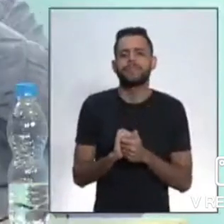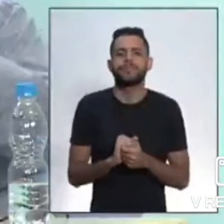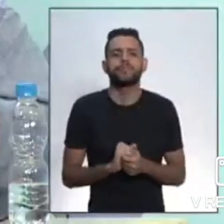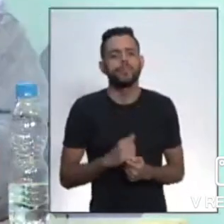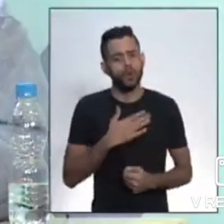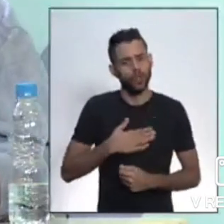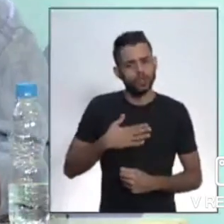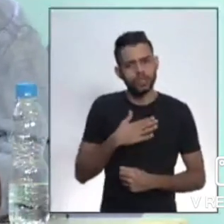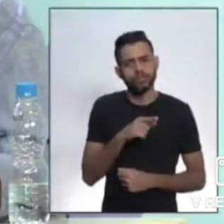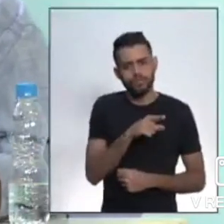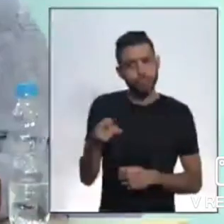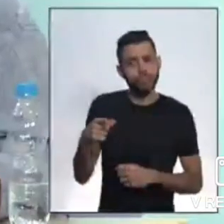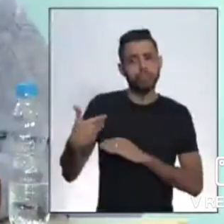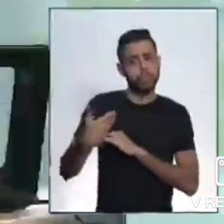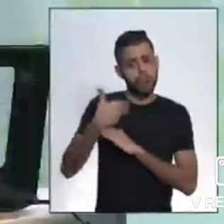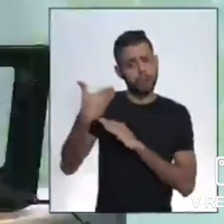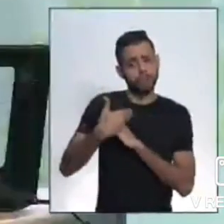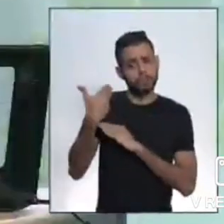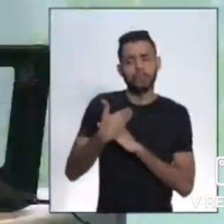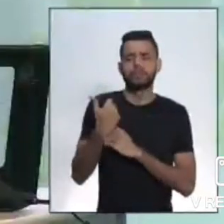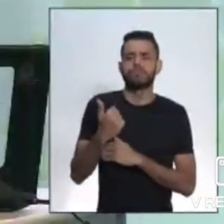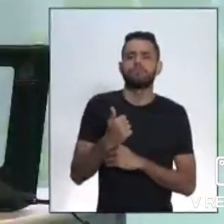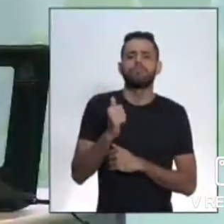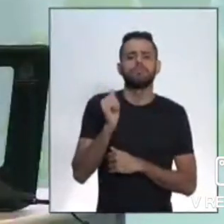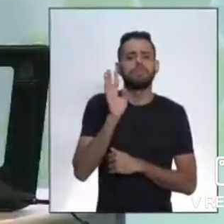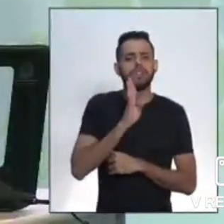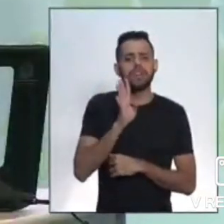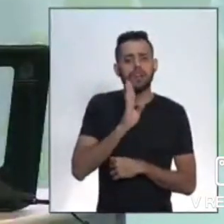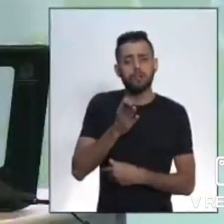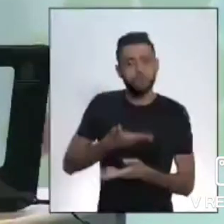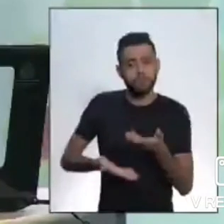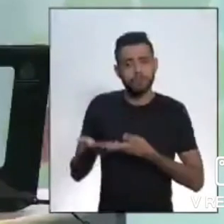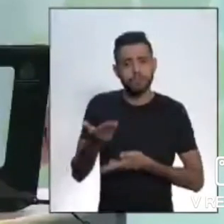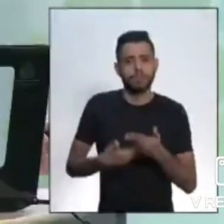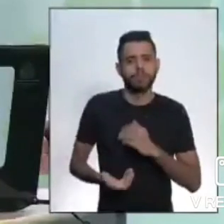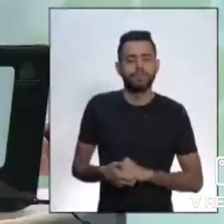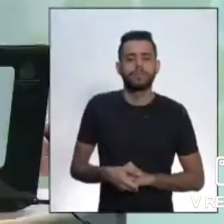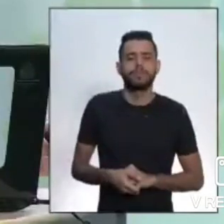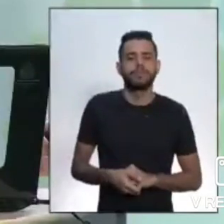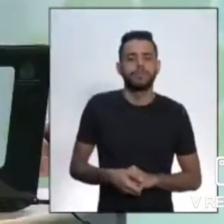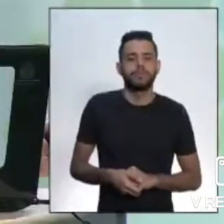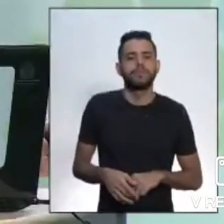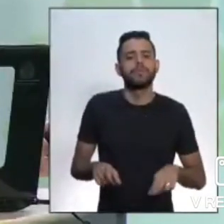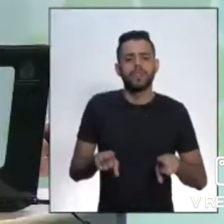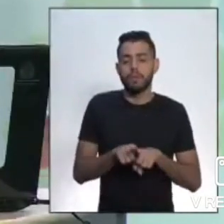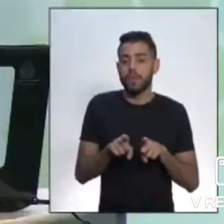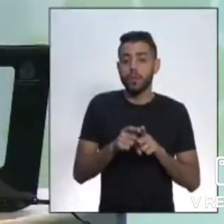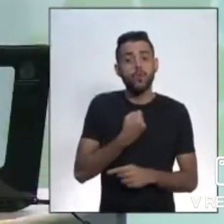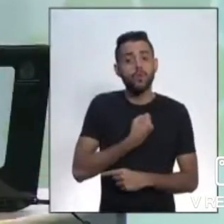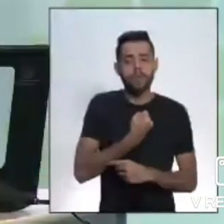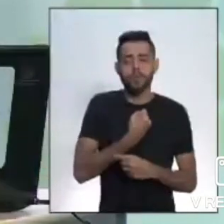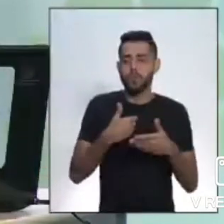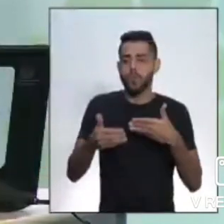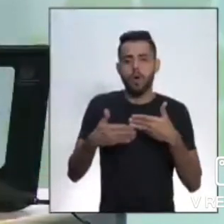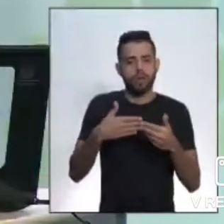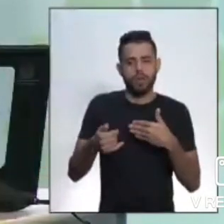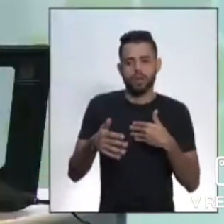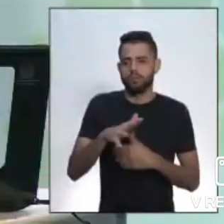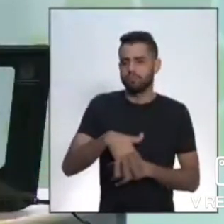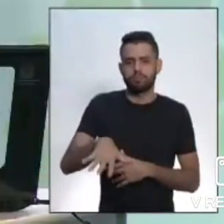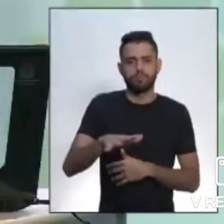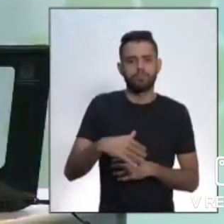gostando da participação de todos, viu, Jonas? Está muito boa a participação. Muito legal mesmo. E esse termo geral serve para qualquer número, né? Qualquer posição,